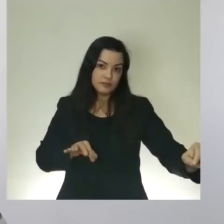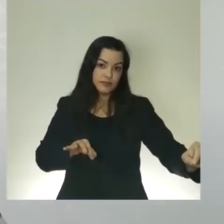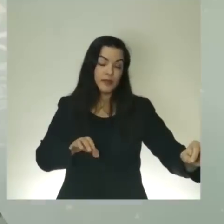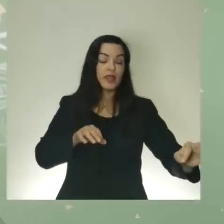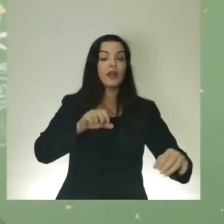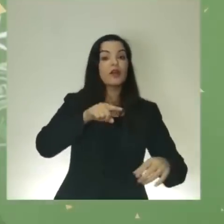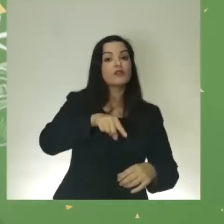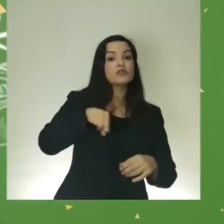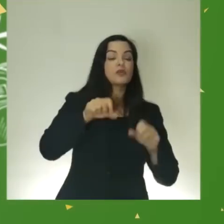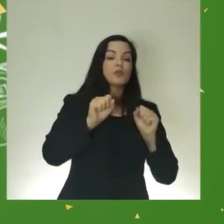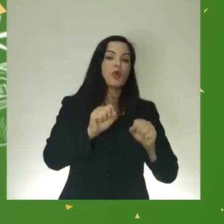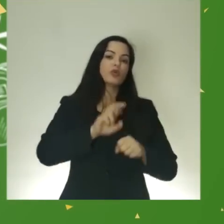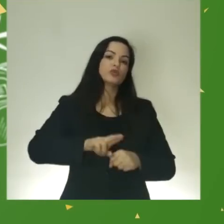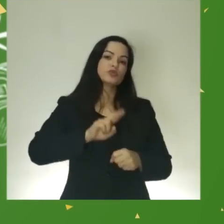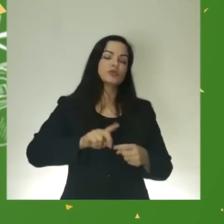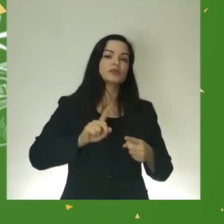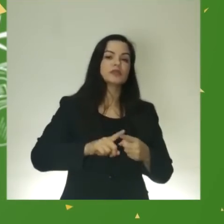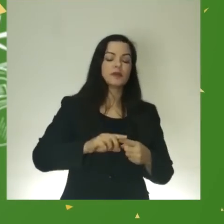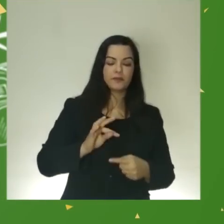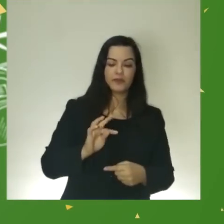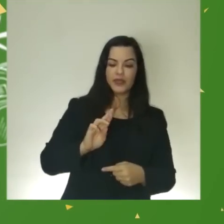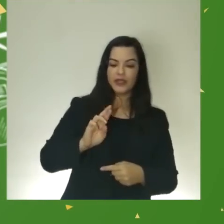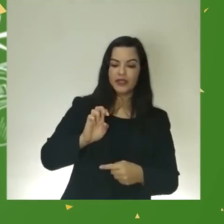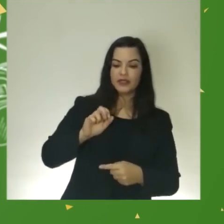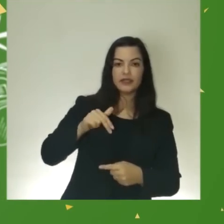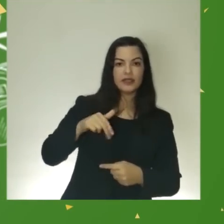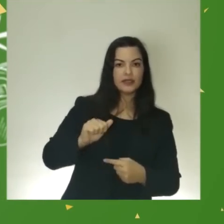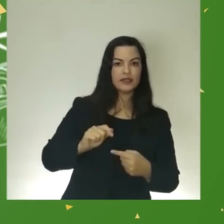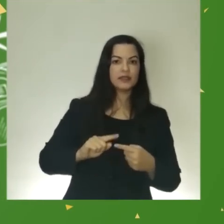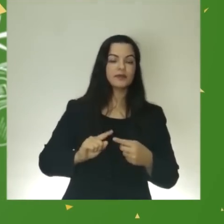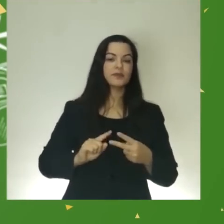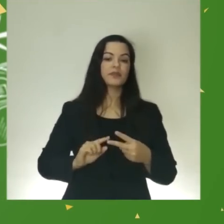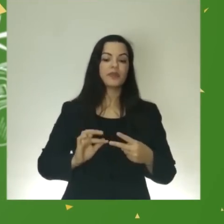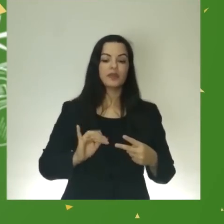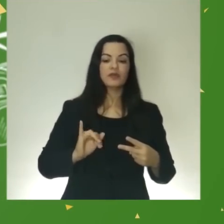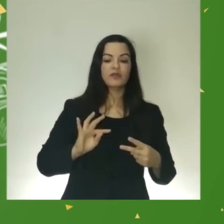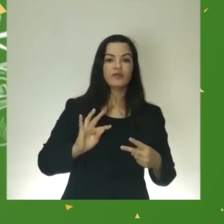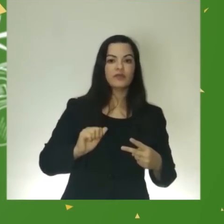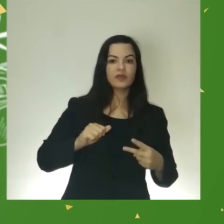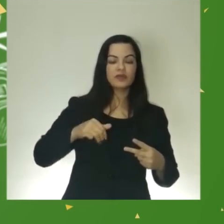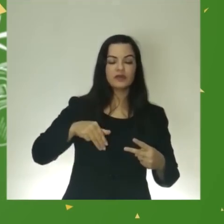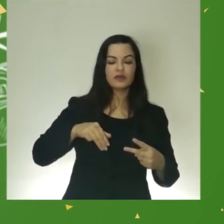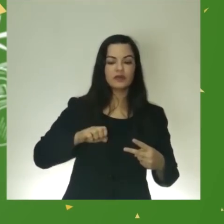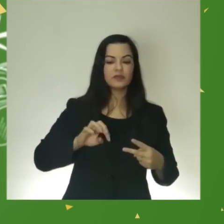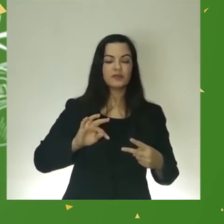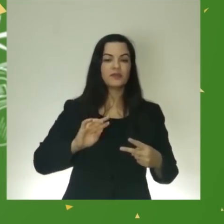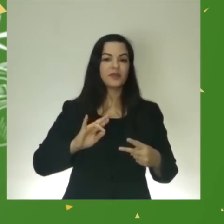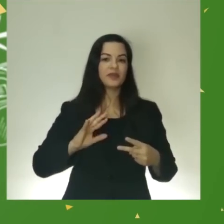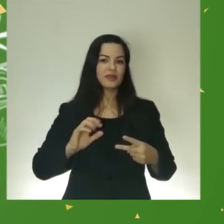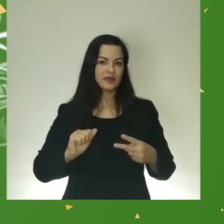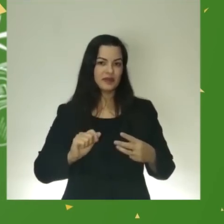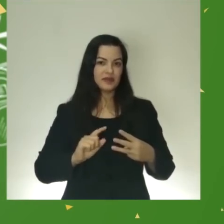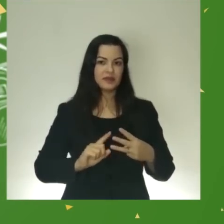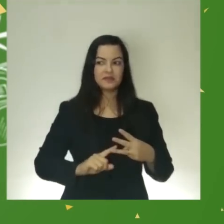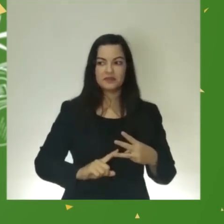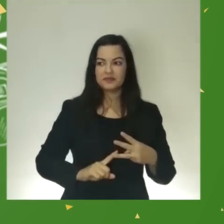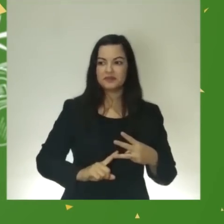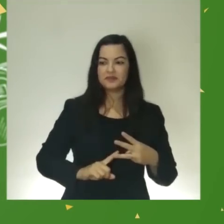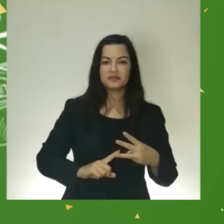uma fita métrica, uma régua, você pode fazer essas medidas. Se você não tiver,